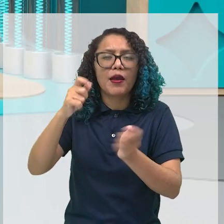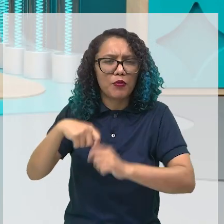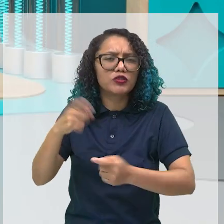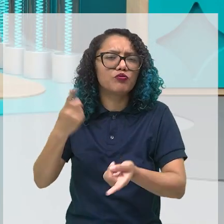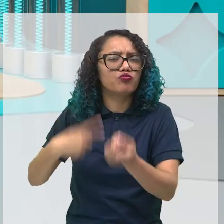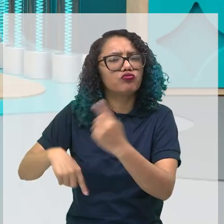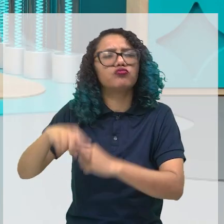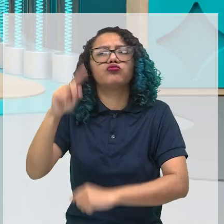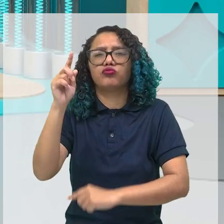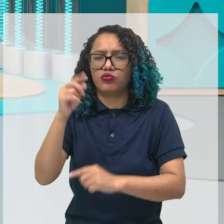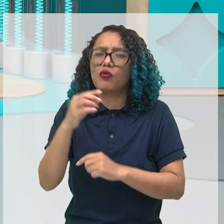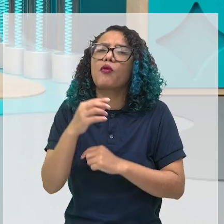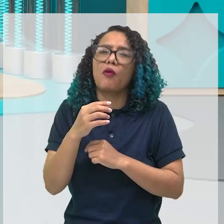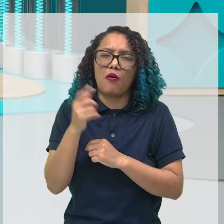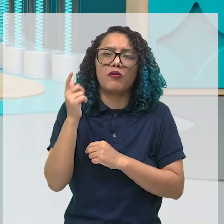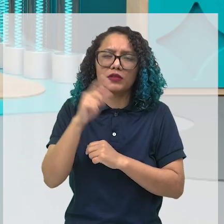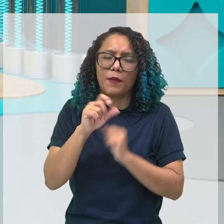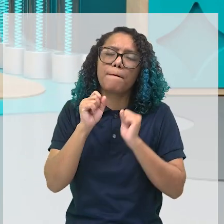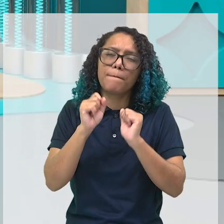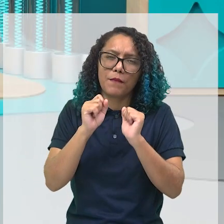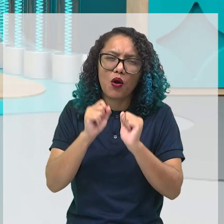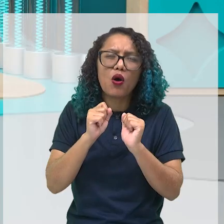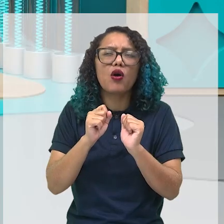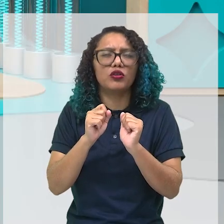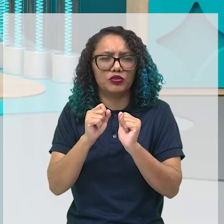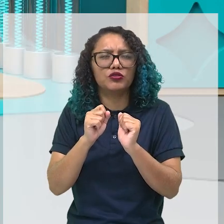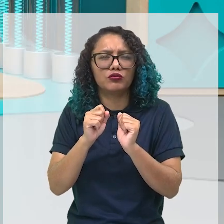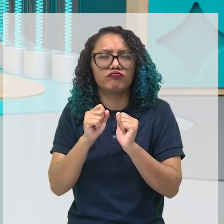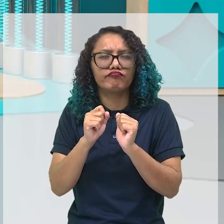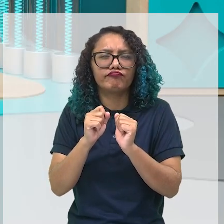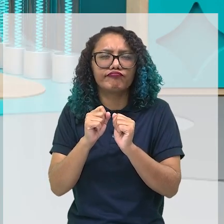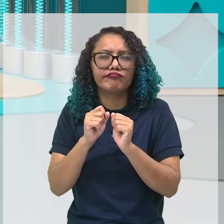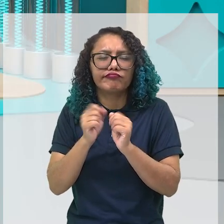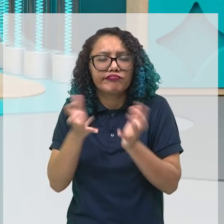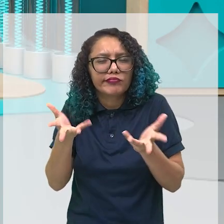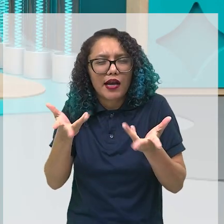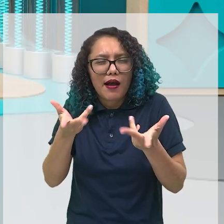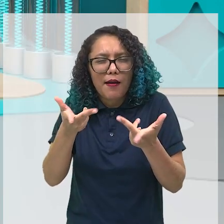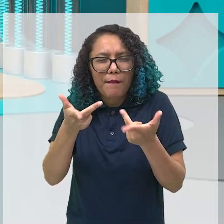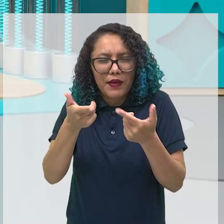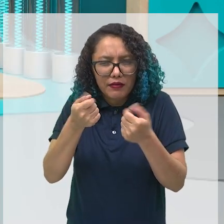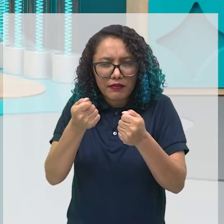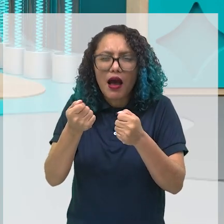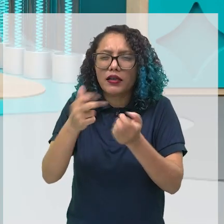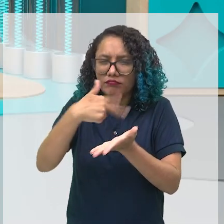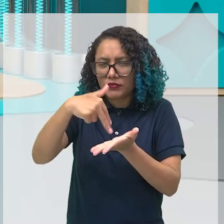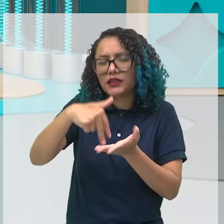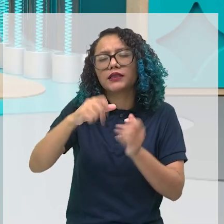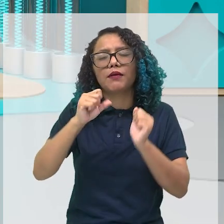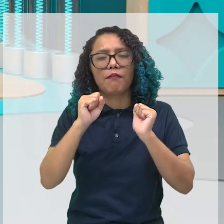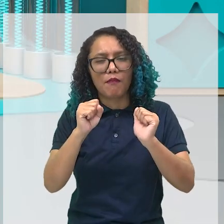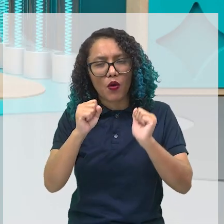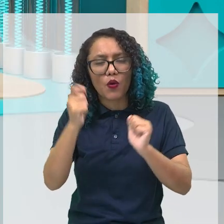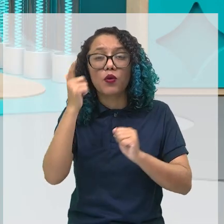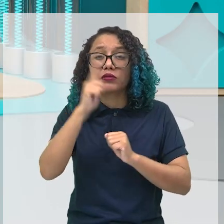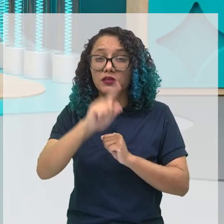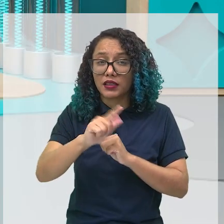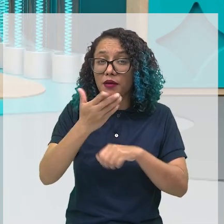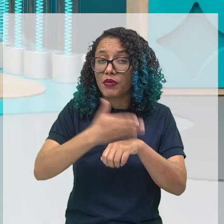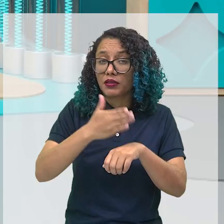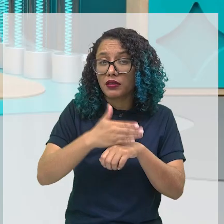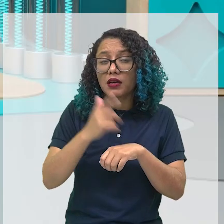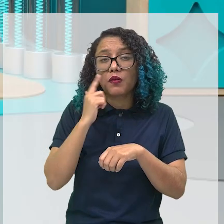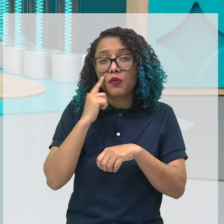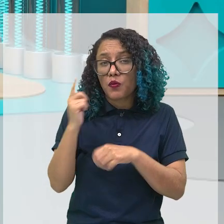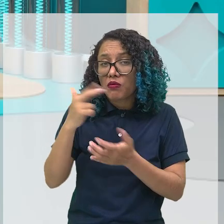tua expertise como dançarino, né, como praticante de salsa ou de algum outro estilo de dança de salão,